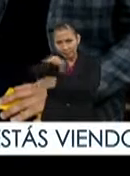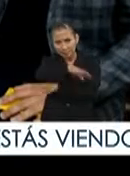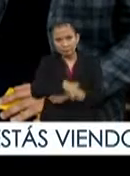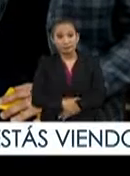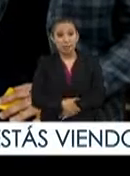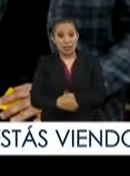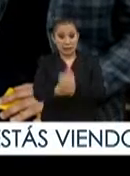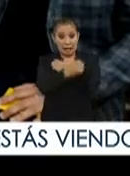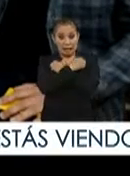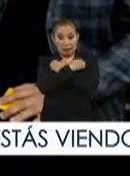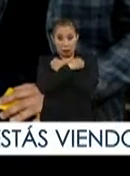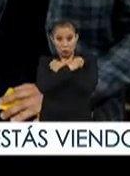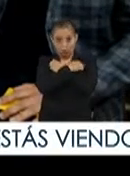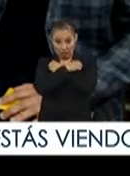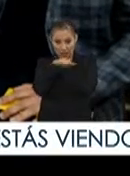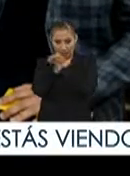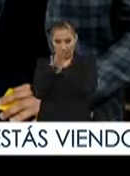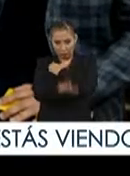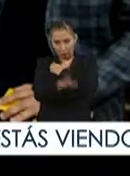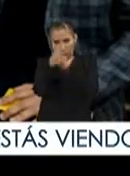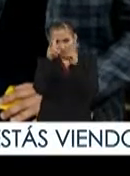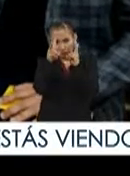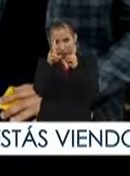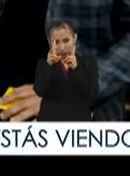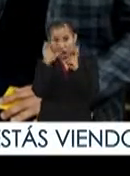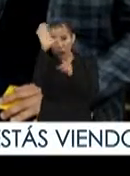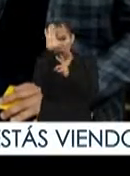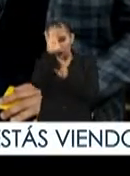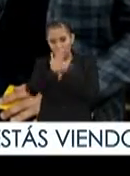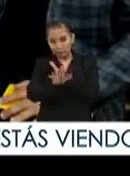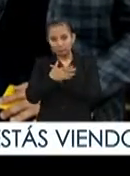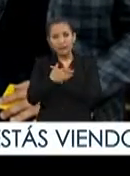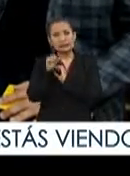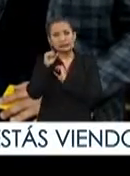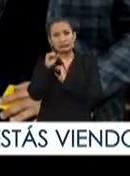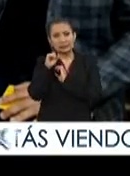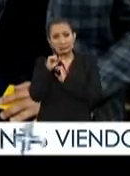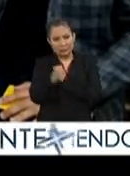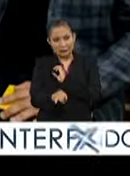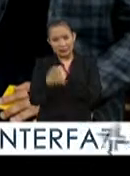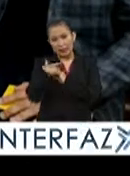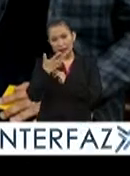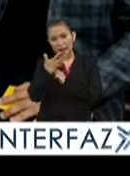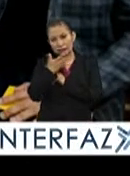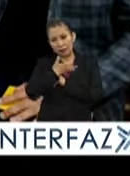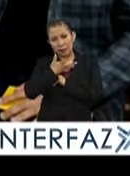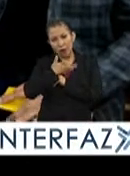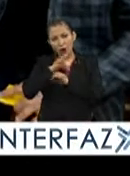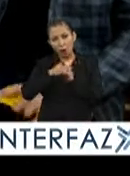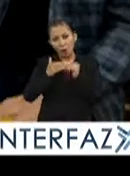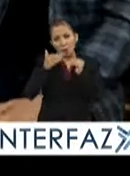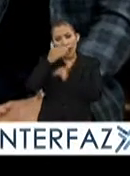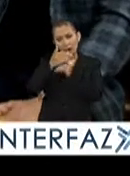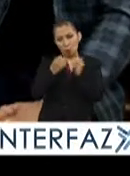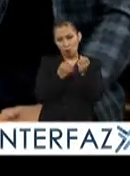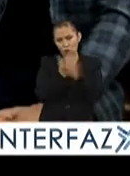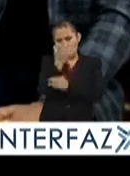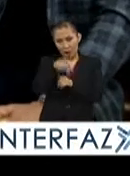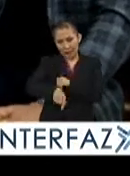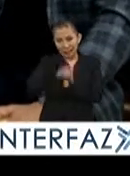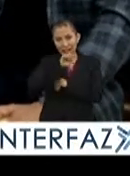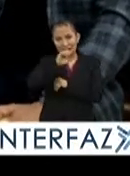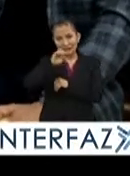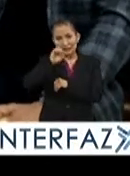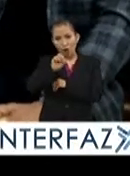Na educação, En el tema de la cultura. sim, mas a gente entende que nós estamos dando um passo inovador aqui em São Paulo,